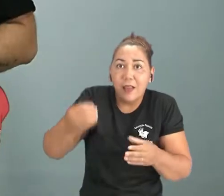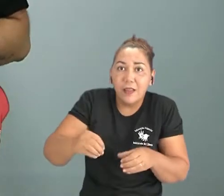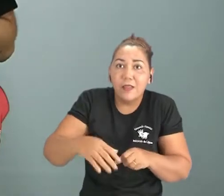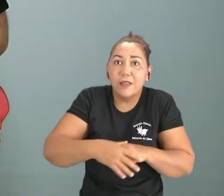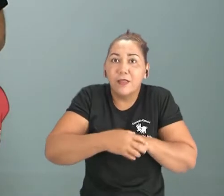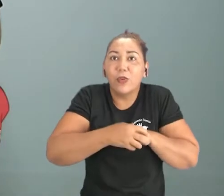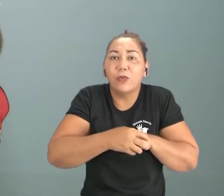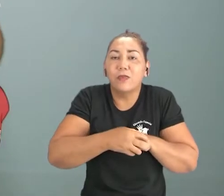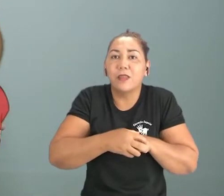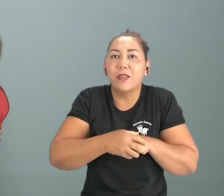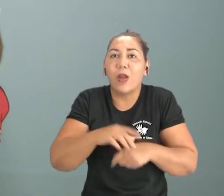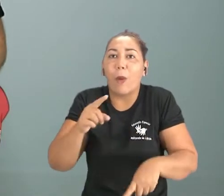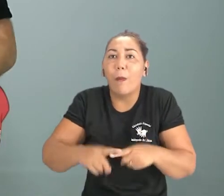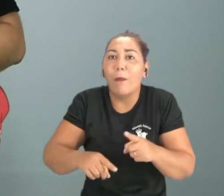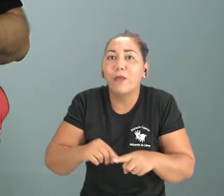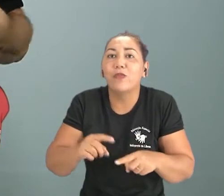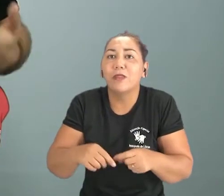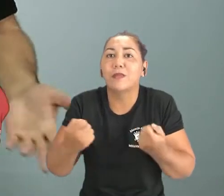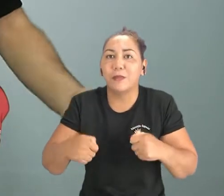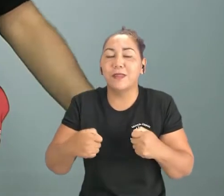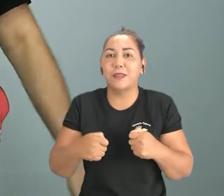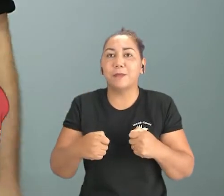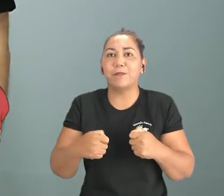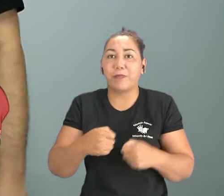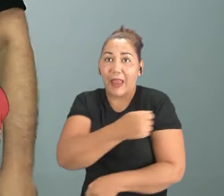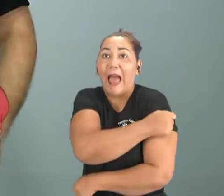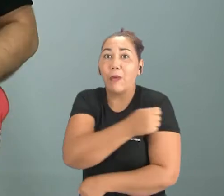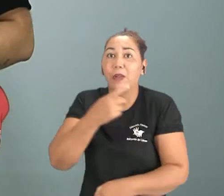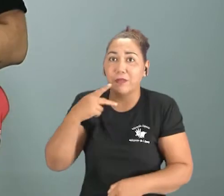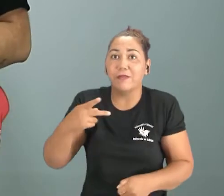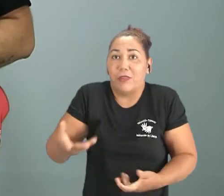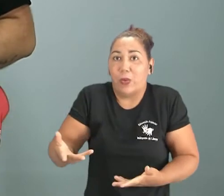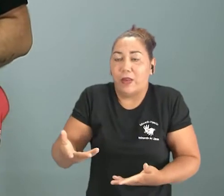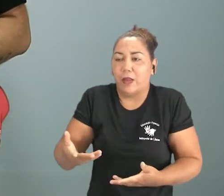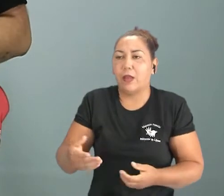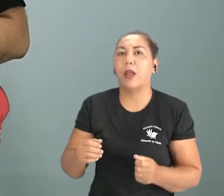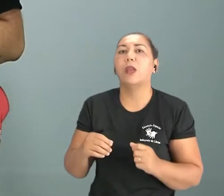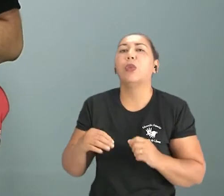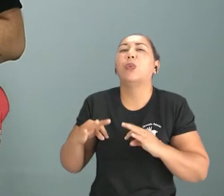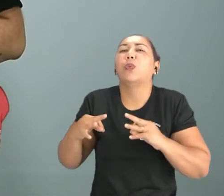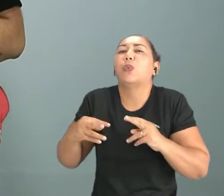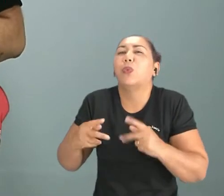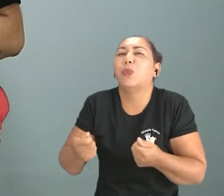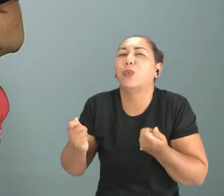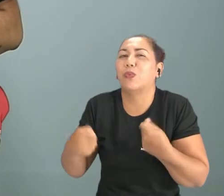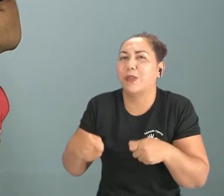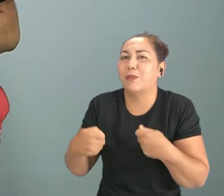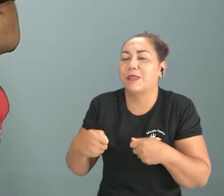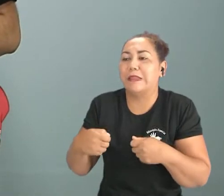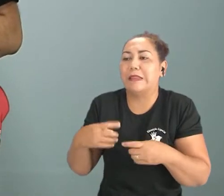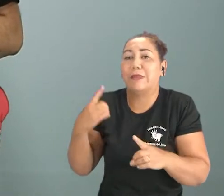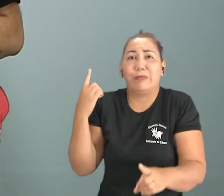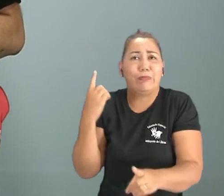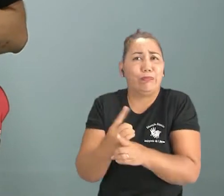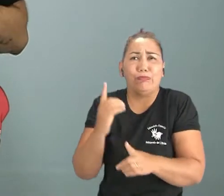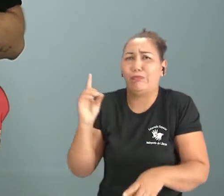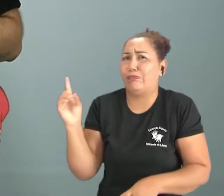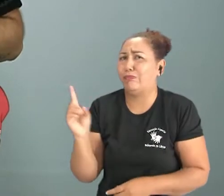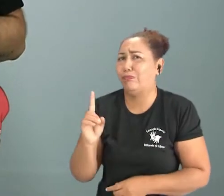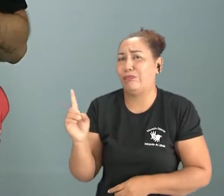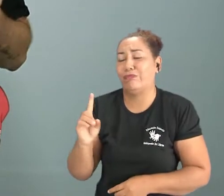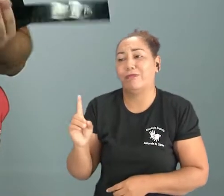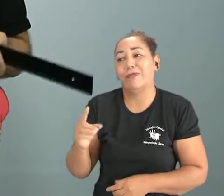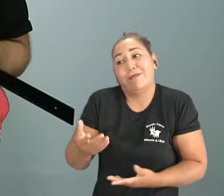ele falou tudo que eu preciso eu não acho mas será que é o Saci às vezes não né